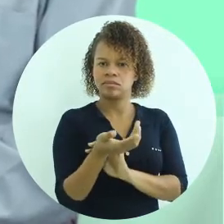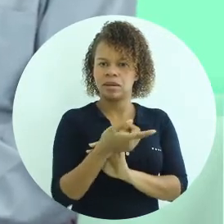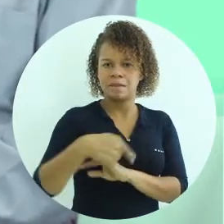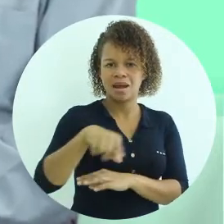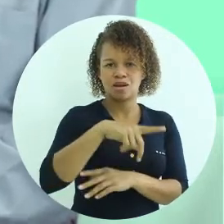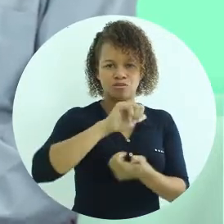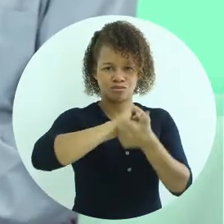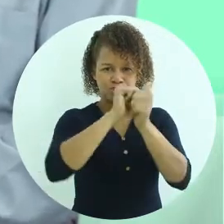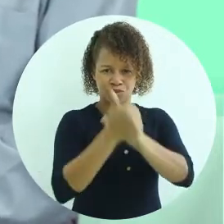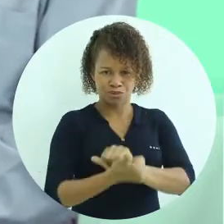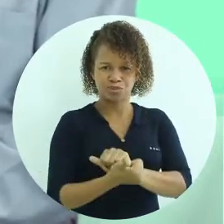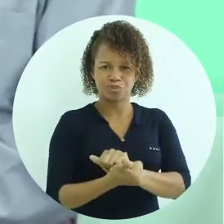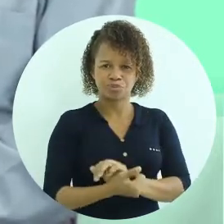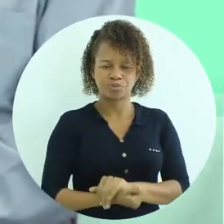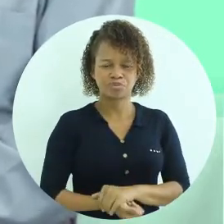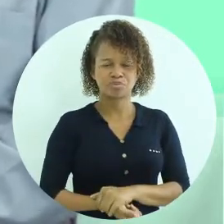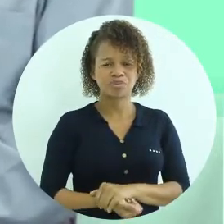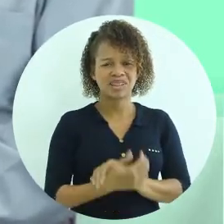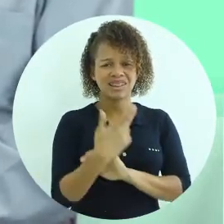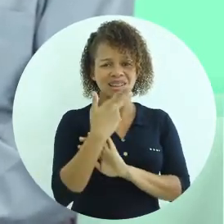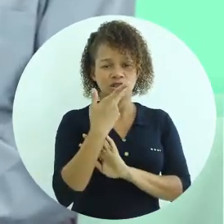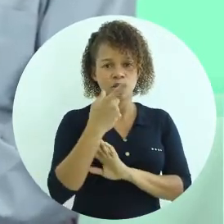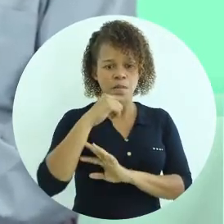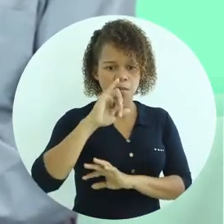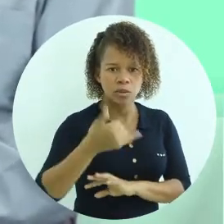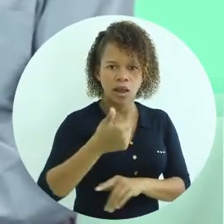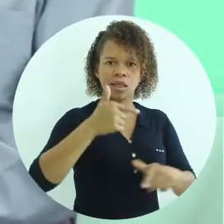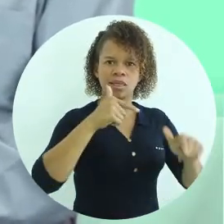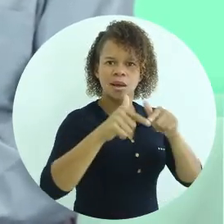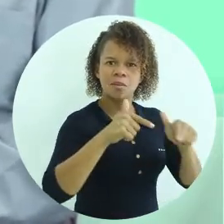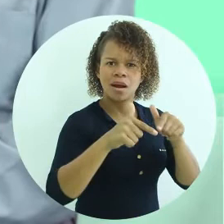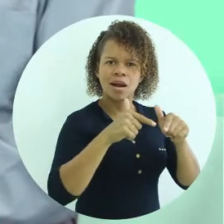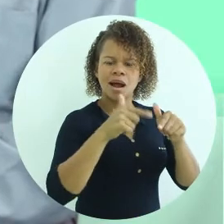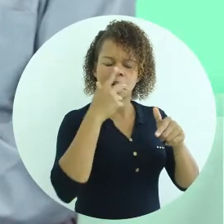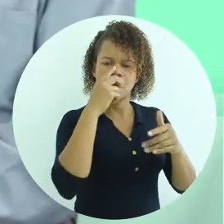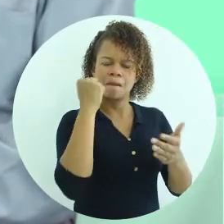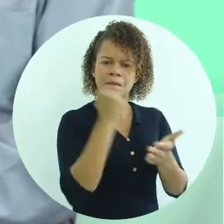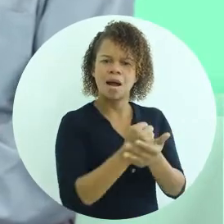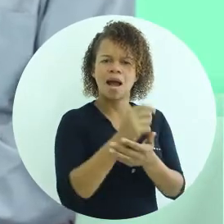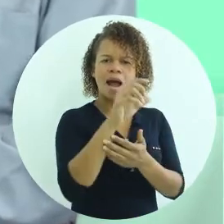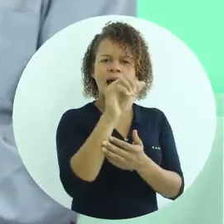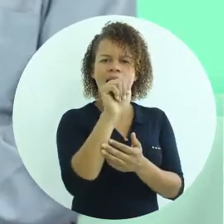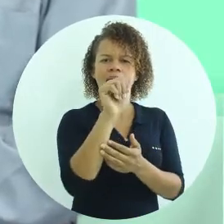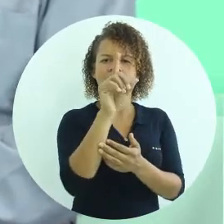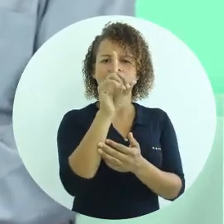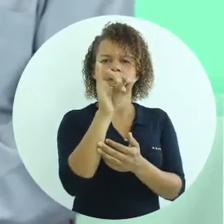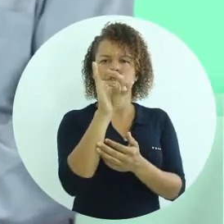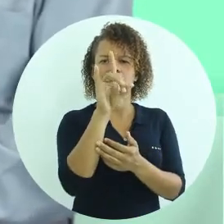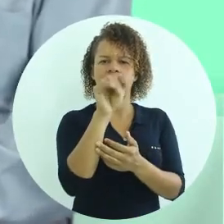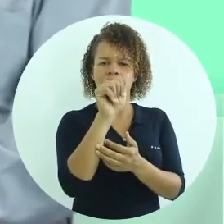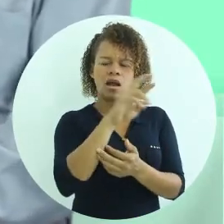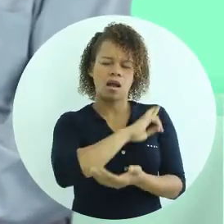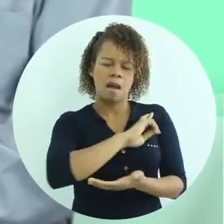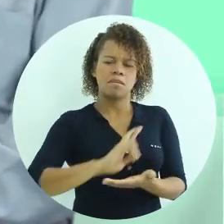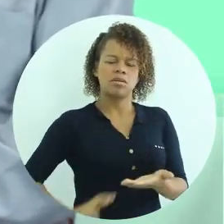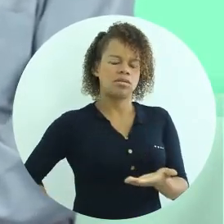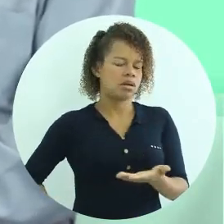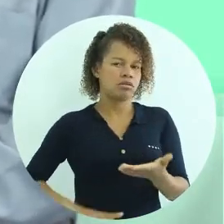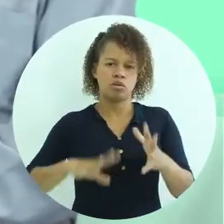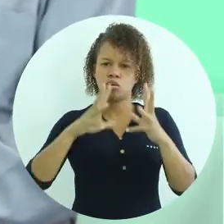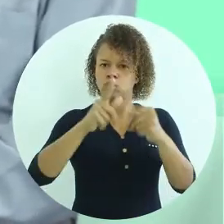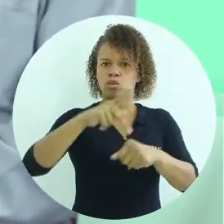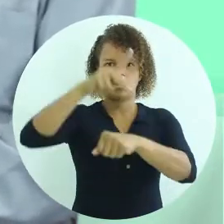dos praticantes. E surgiu a oportunidade de eu trabalhar com a marca Adidas também, né, na qual sou representante aí a nível